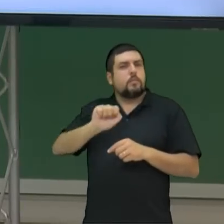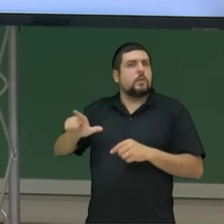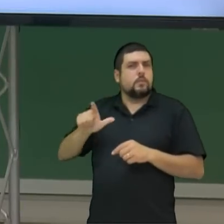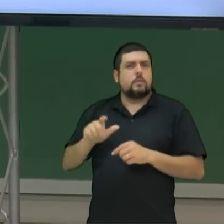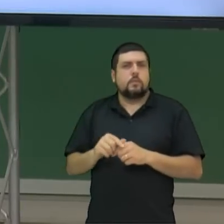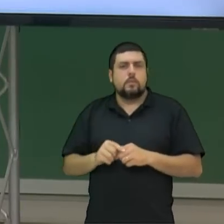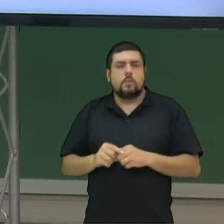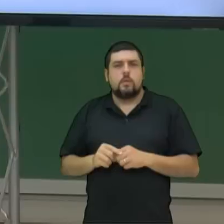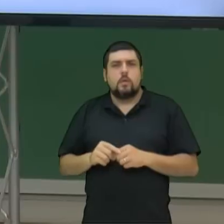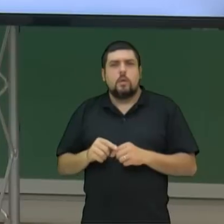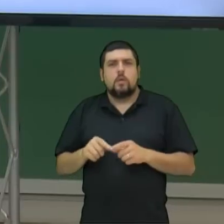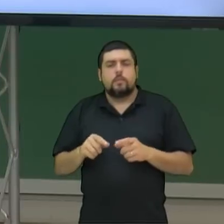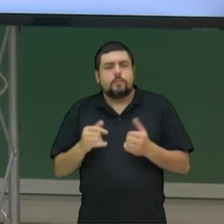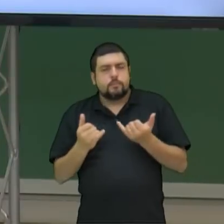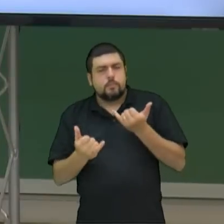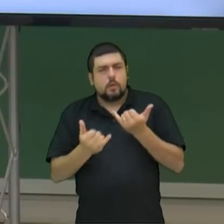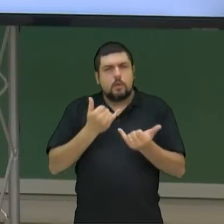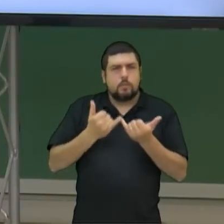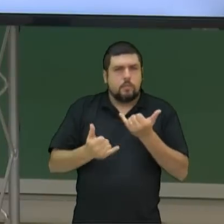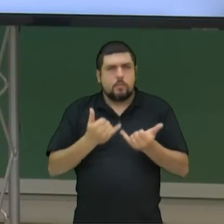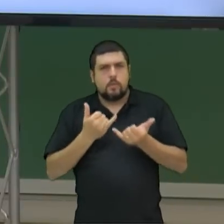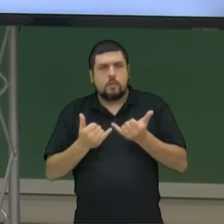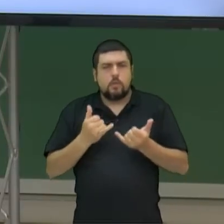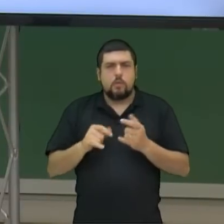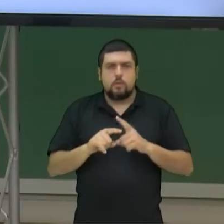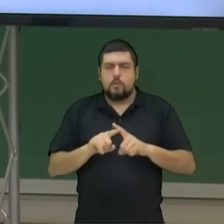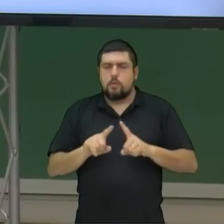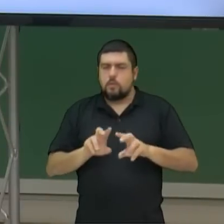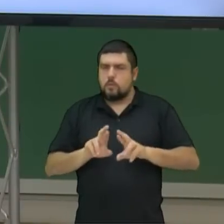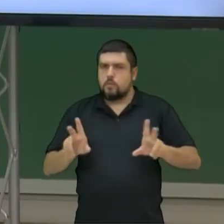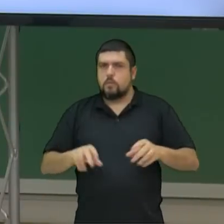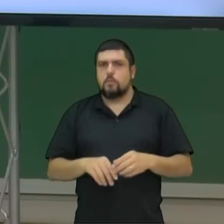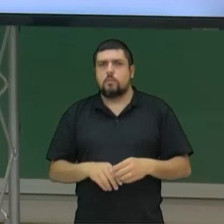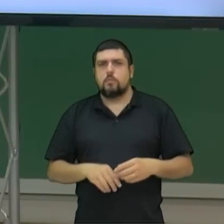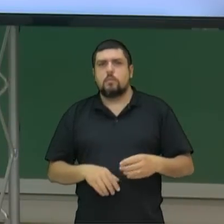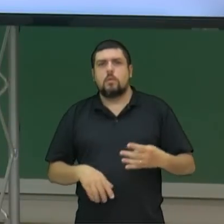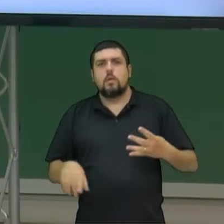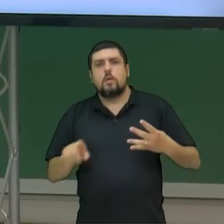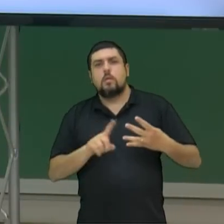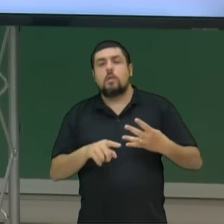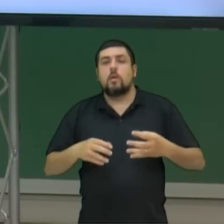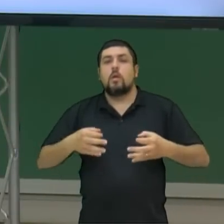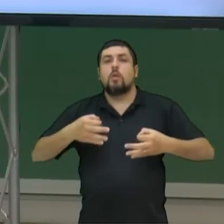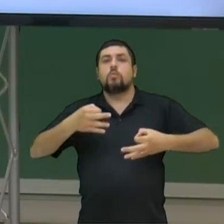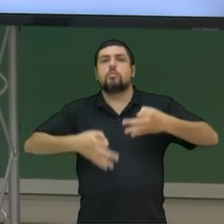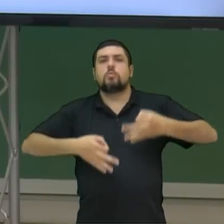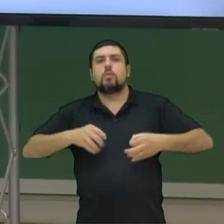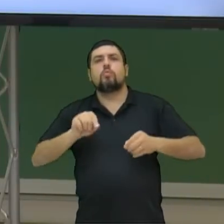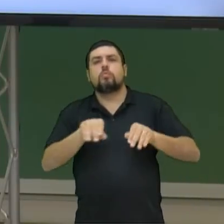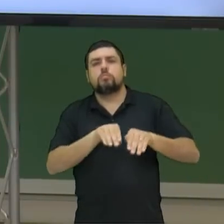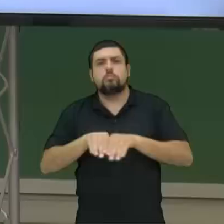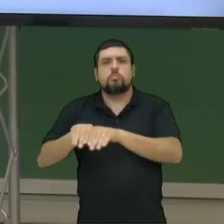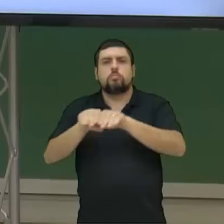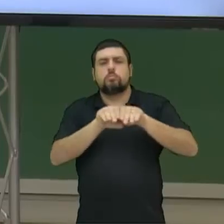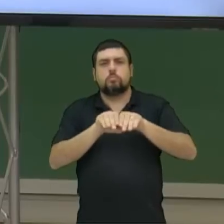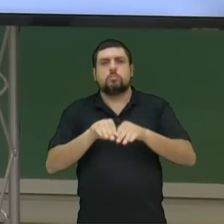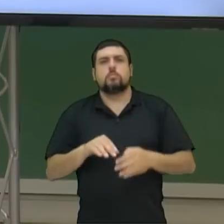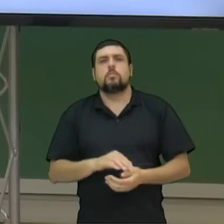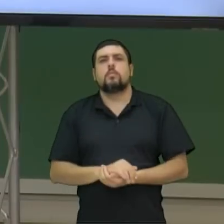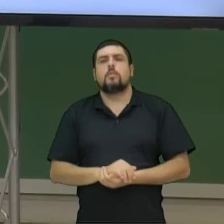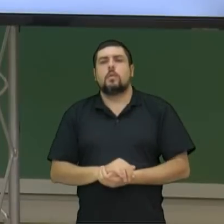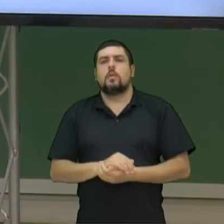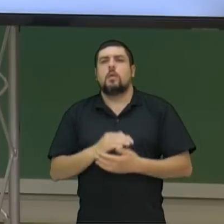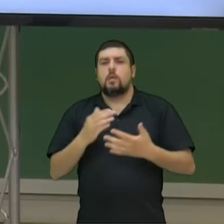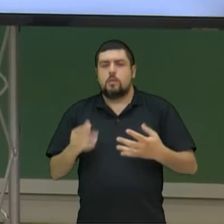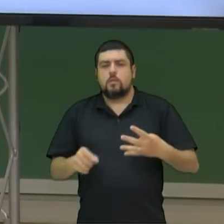Então, são coisas parecidas, mas que têm uma leve diferença. E ainda o princípio da justiça, tem que ser igual para todo mundo, certo? Então, esses